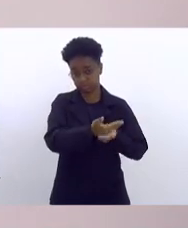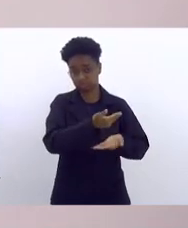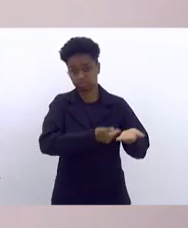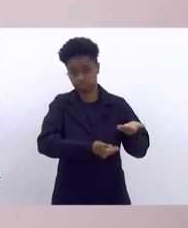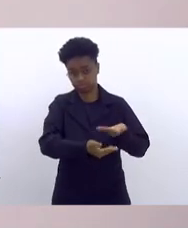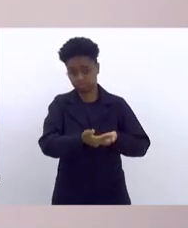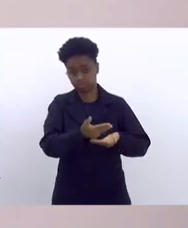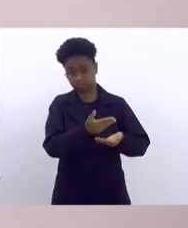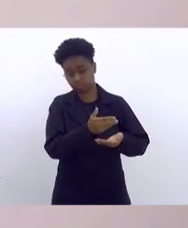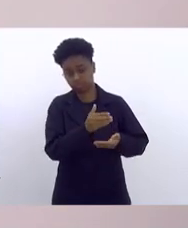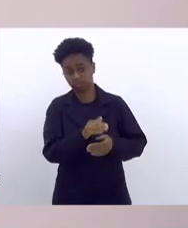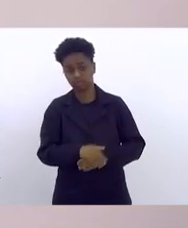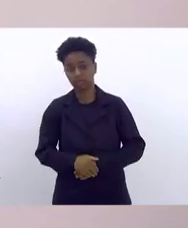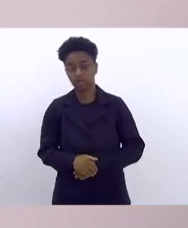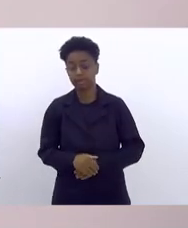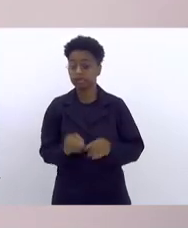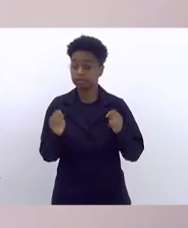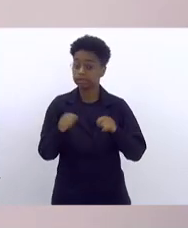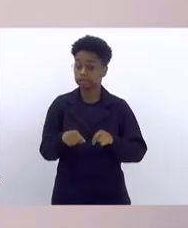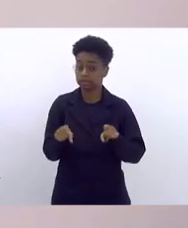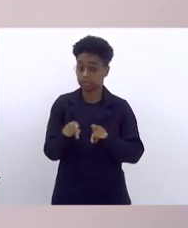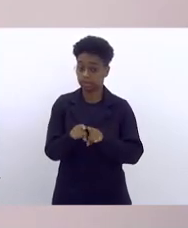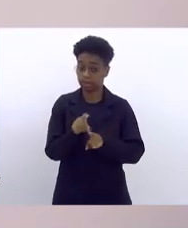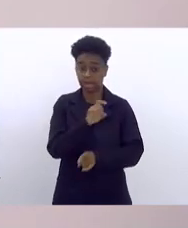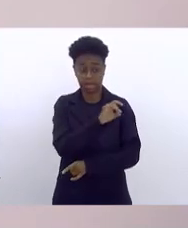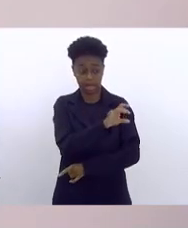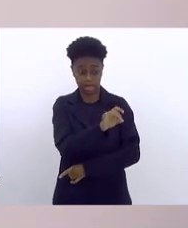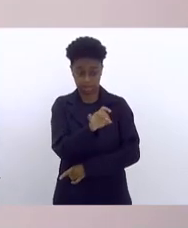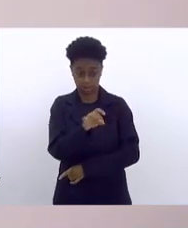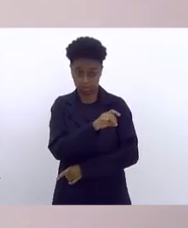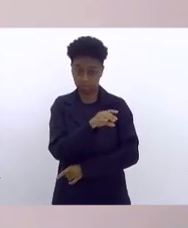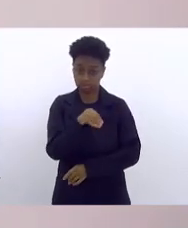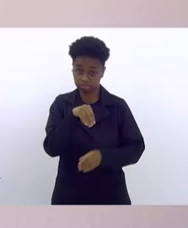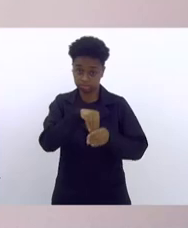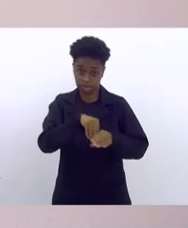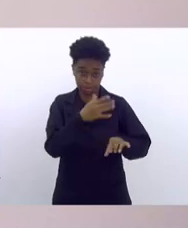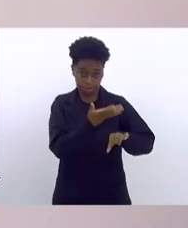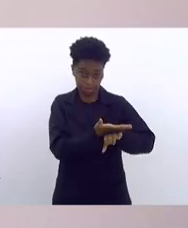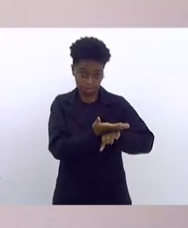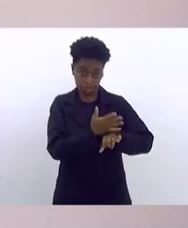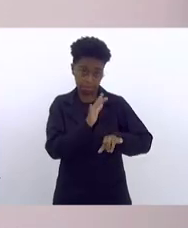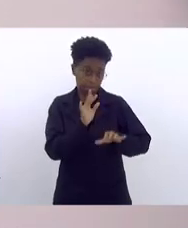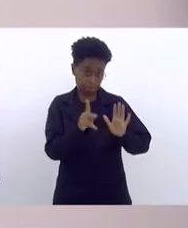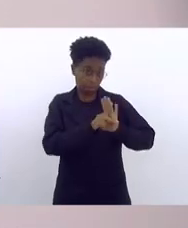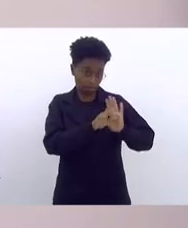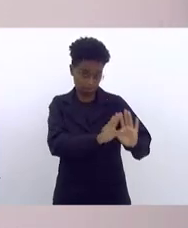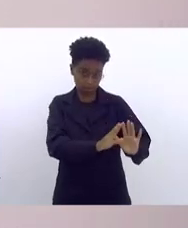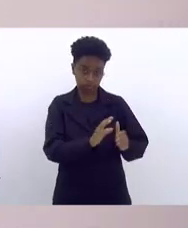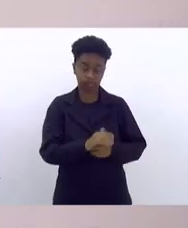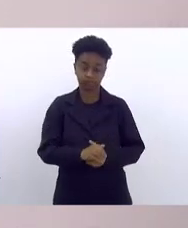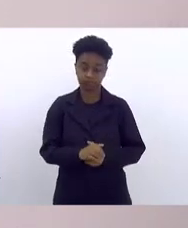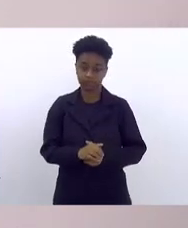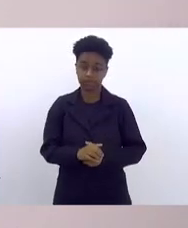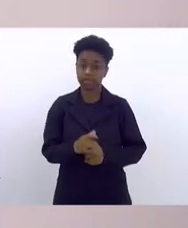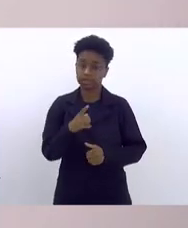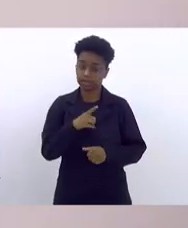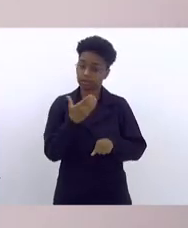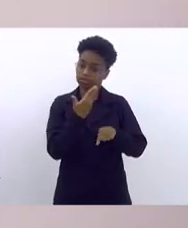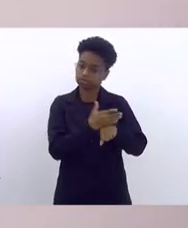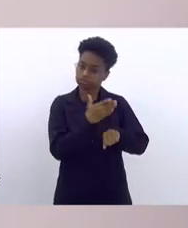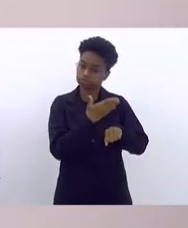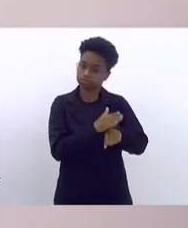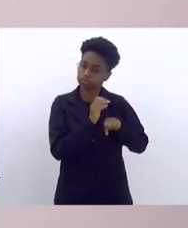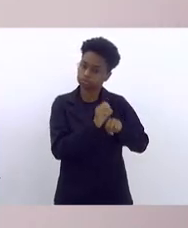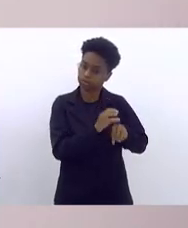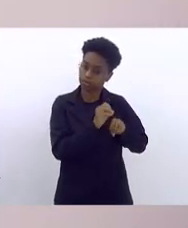para que também dentro cada um dentro da sua disciplina eles também recebem um treinamento mas